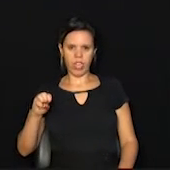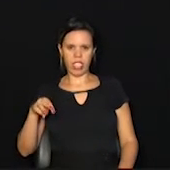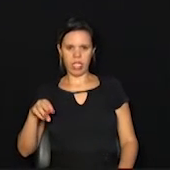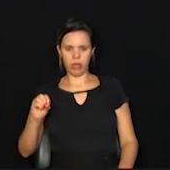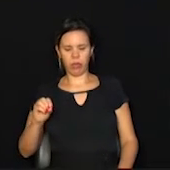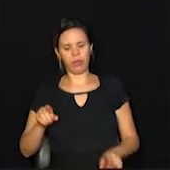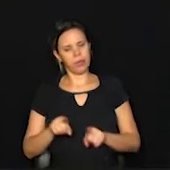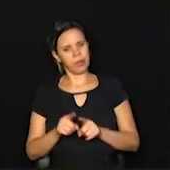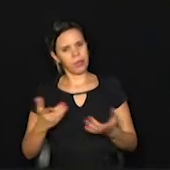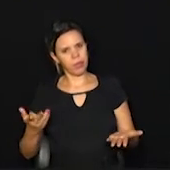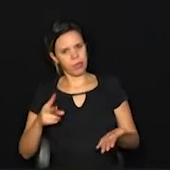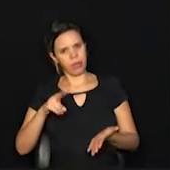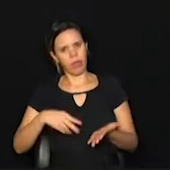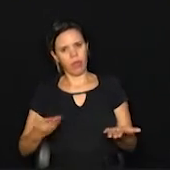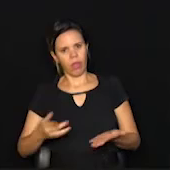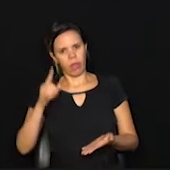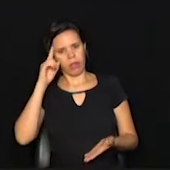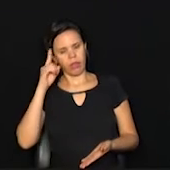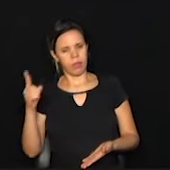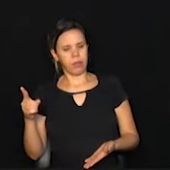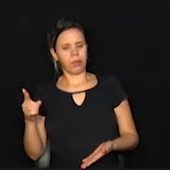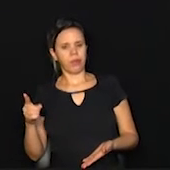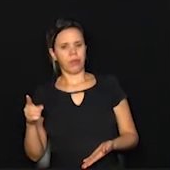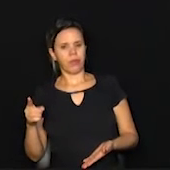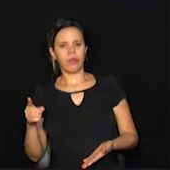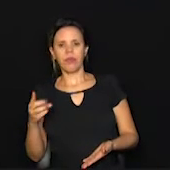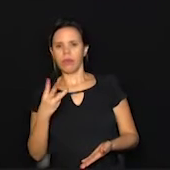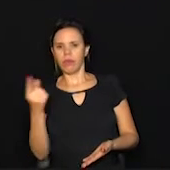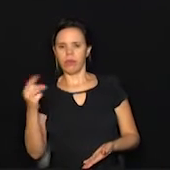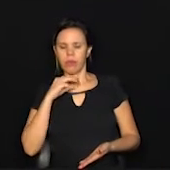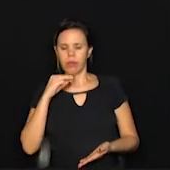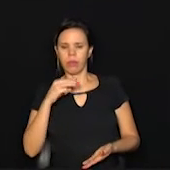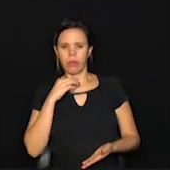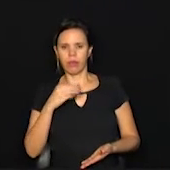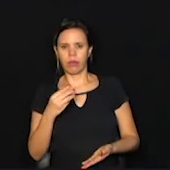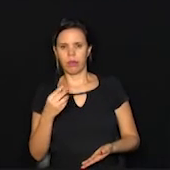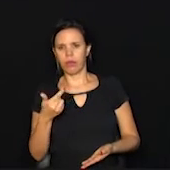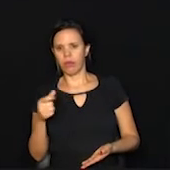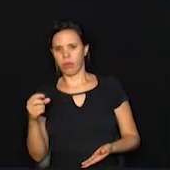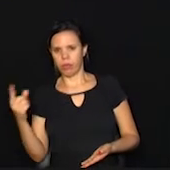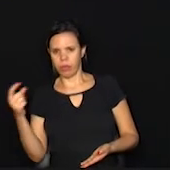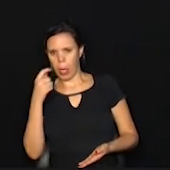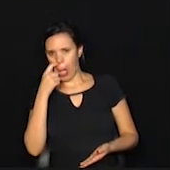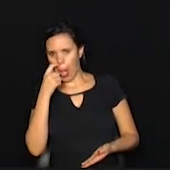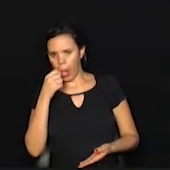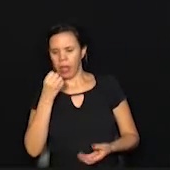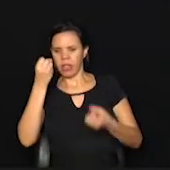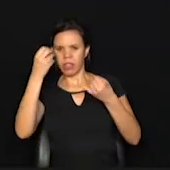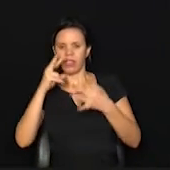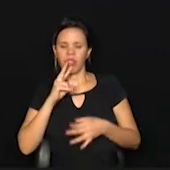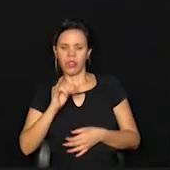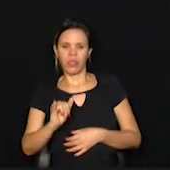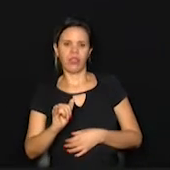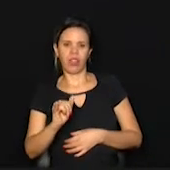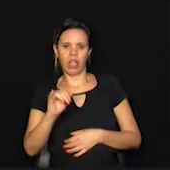a ordem do dia desse 31 de março de 2021 eles dizem que o golpe era para impedir a ascensão do comunismo